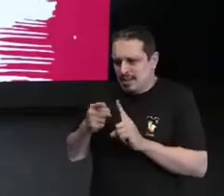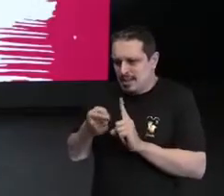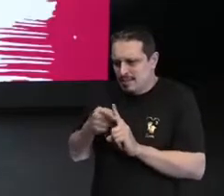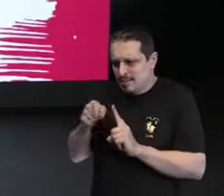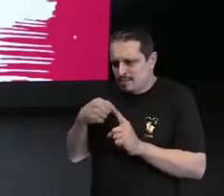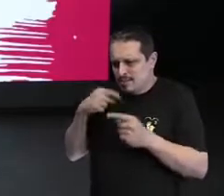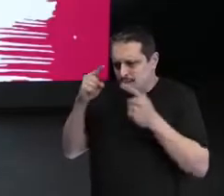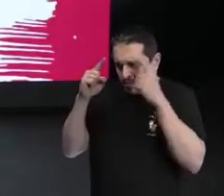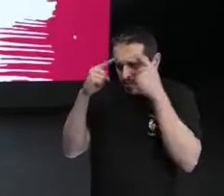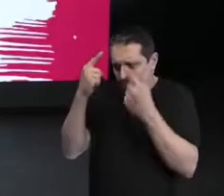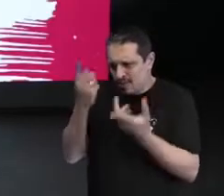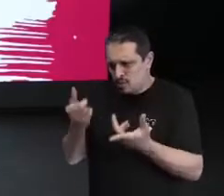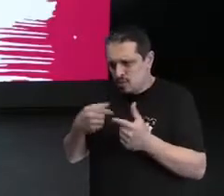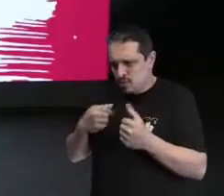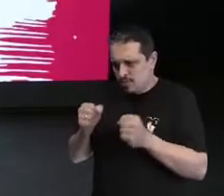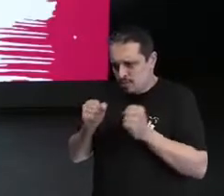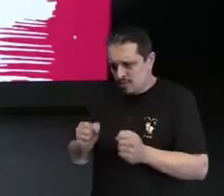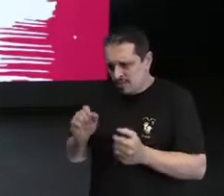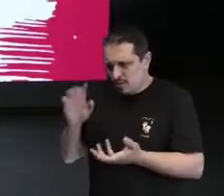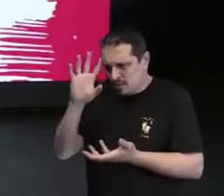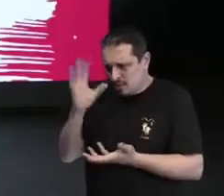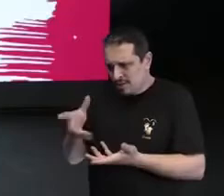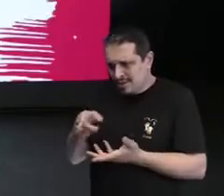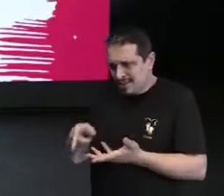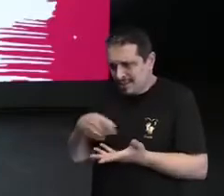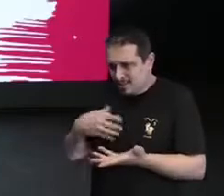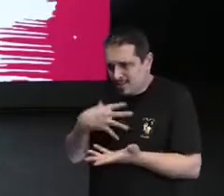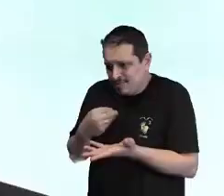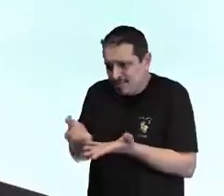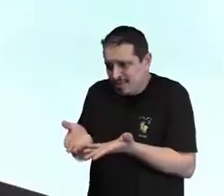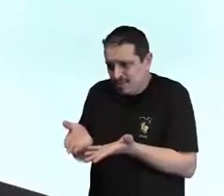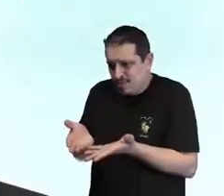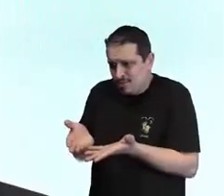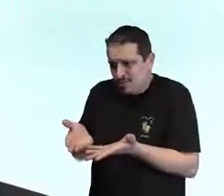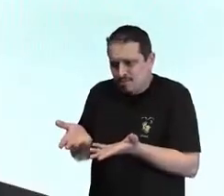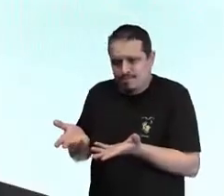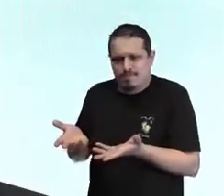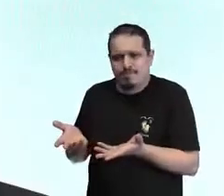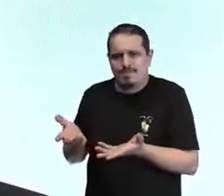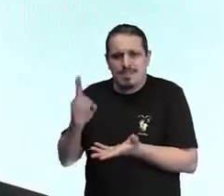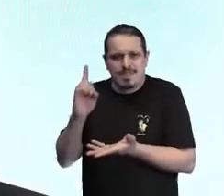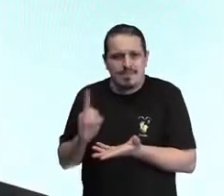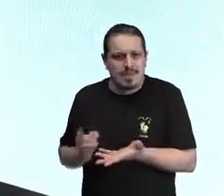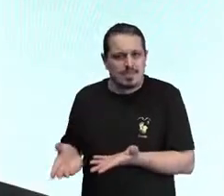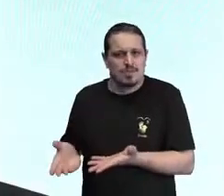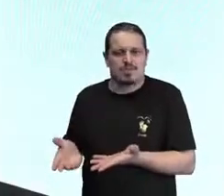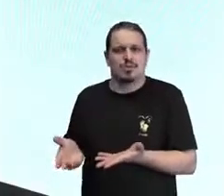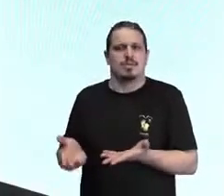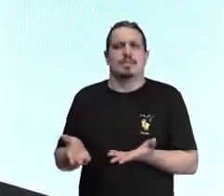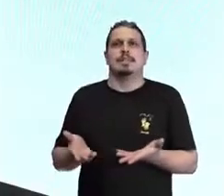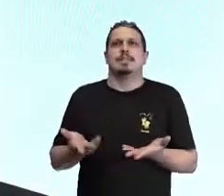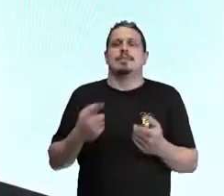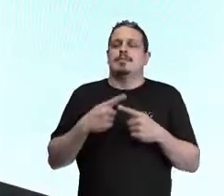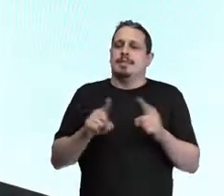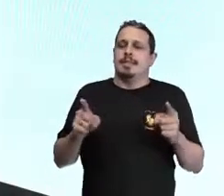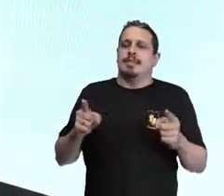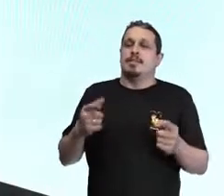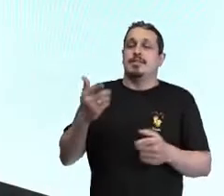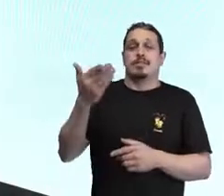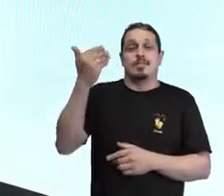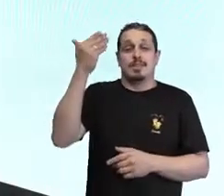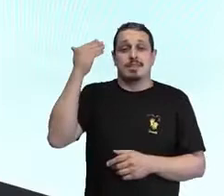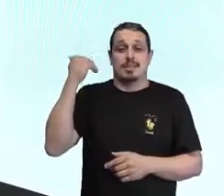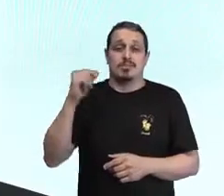menor noção de que existe a real possibilidade de que elas possam ter um filho com deficiência? Mas veja bem, assim como o Alex falou, e olha que